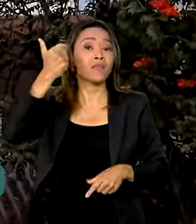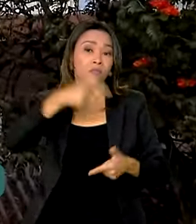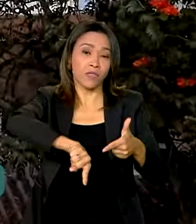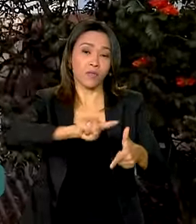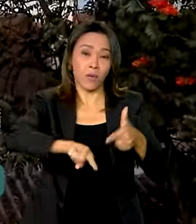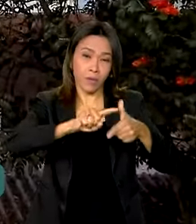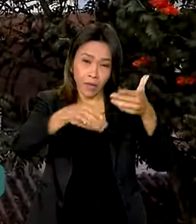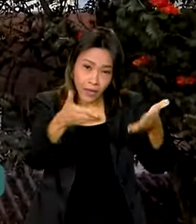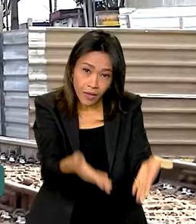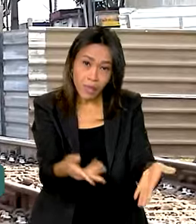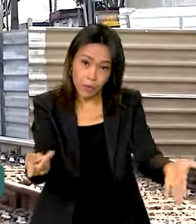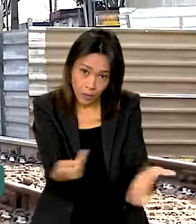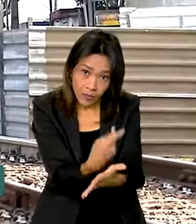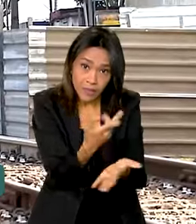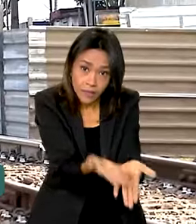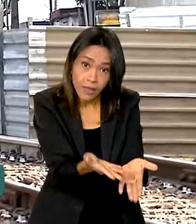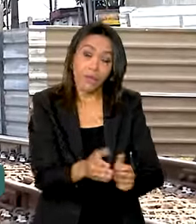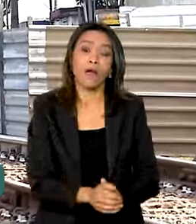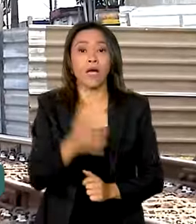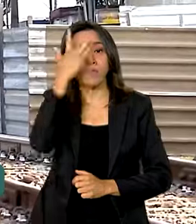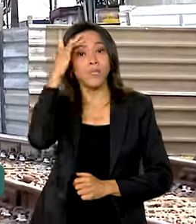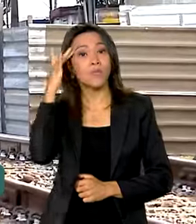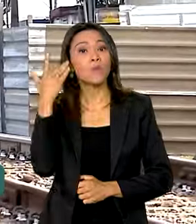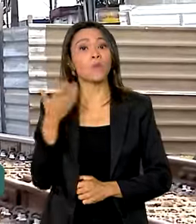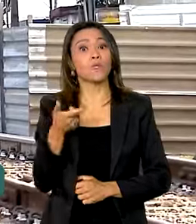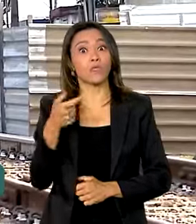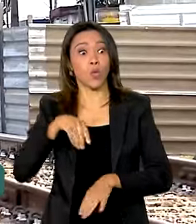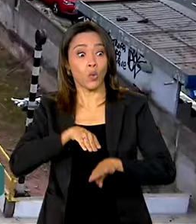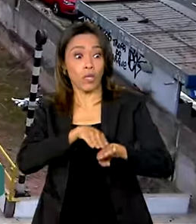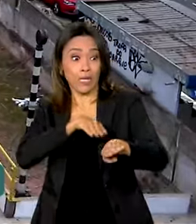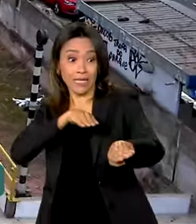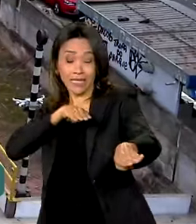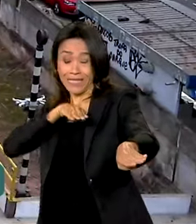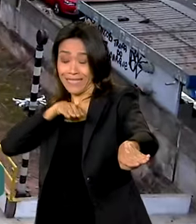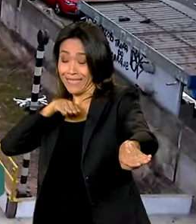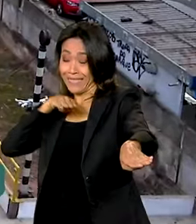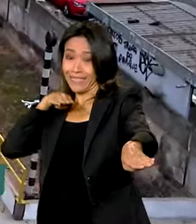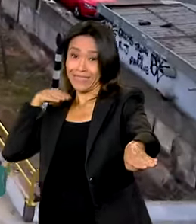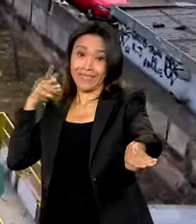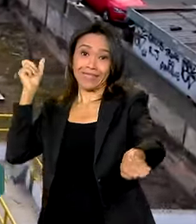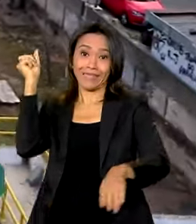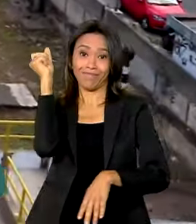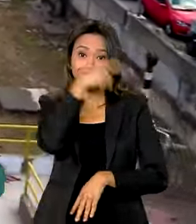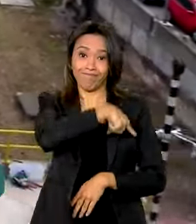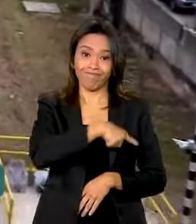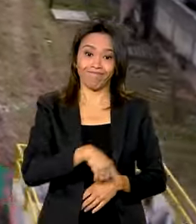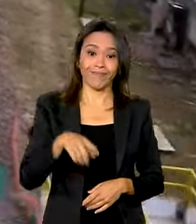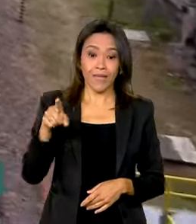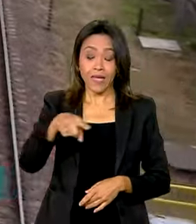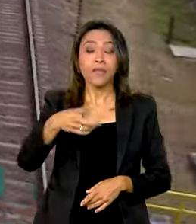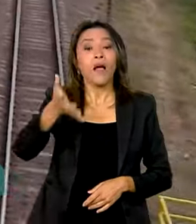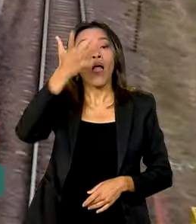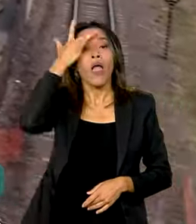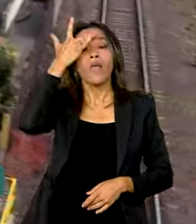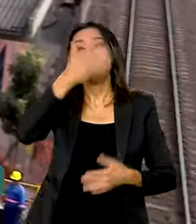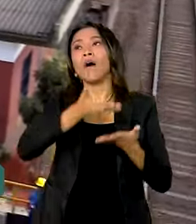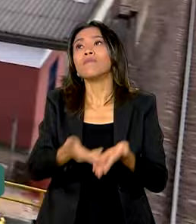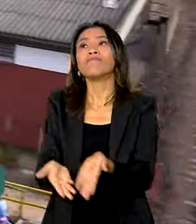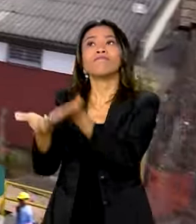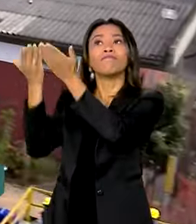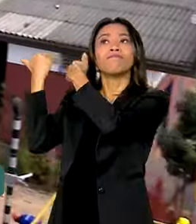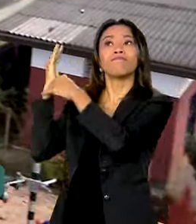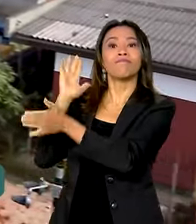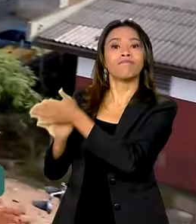situação do ocorrido, as pessoas, o trânsito ficava ainda mais engarrafado. Cenas que vão ficar no passado.